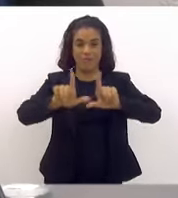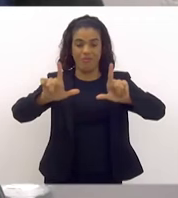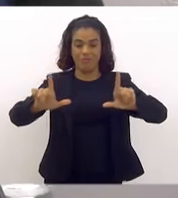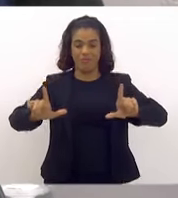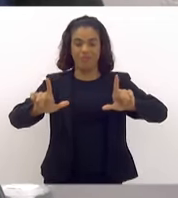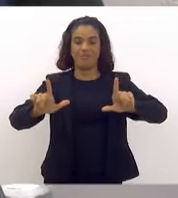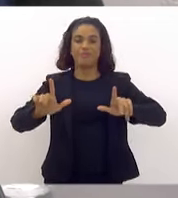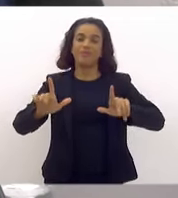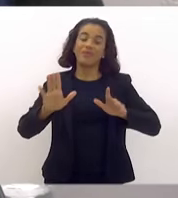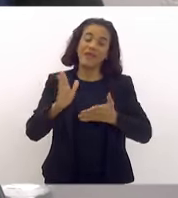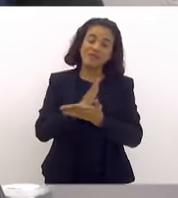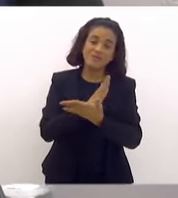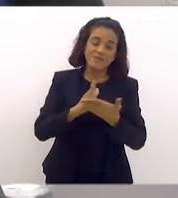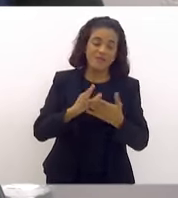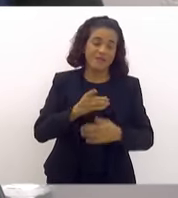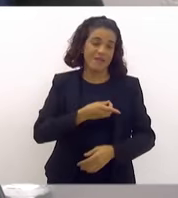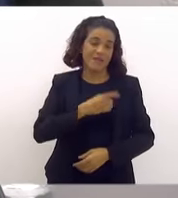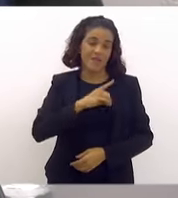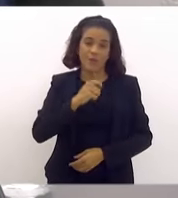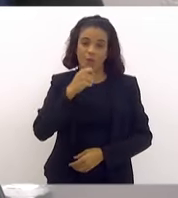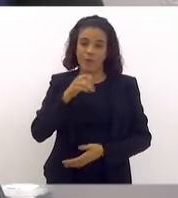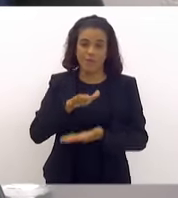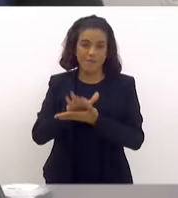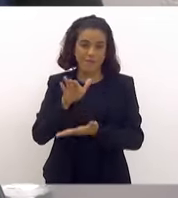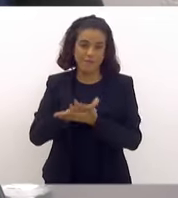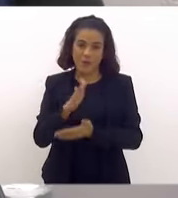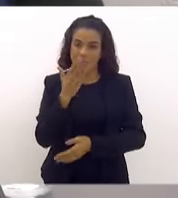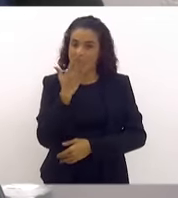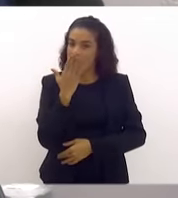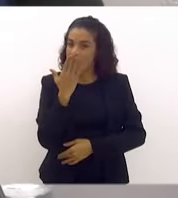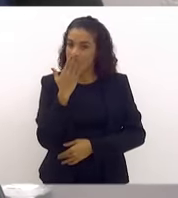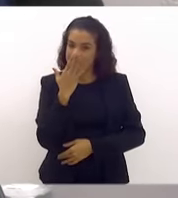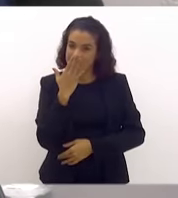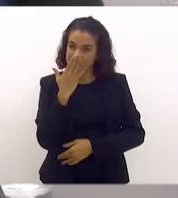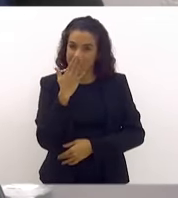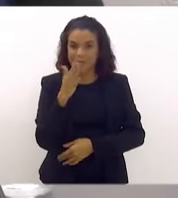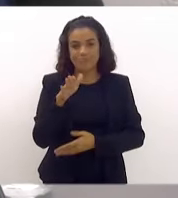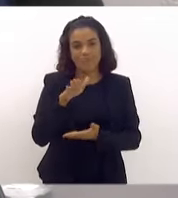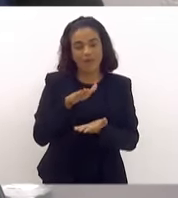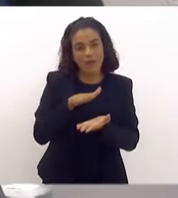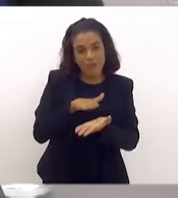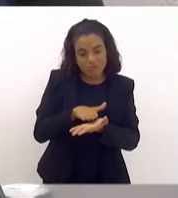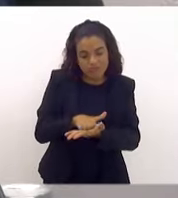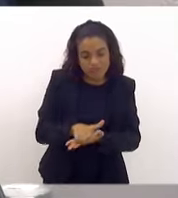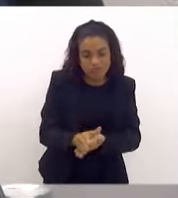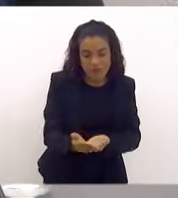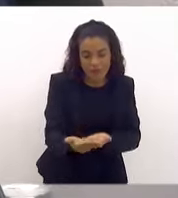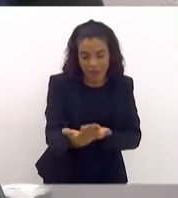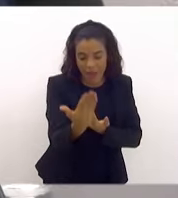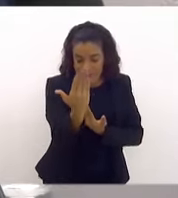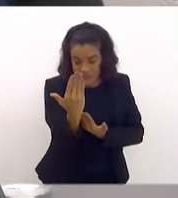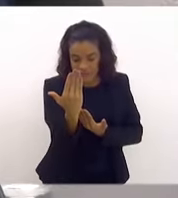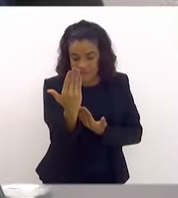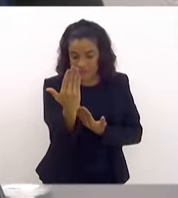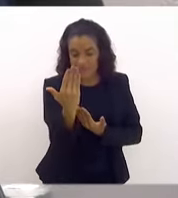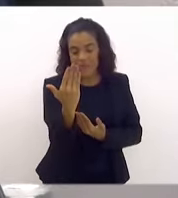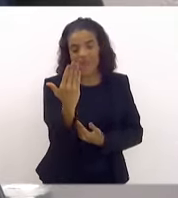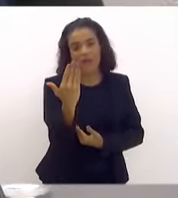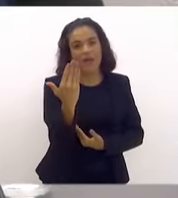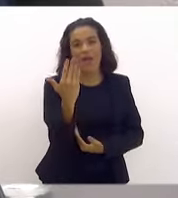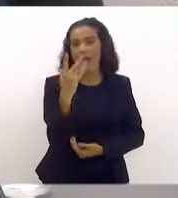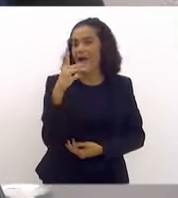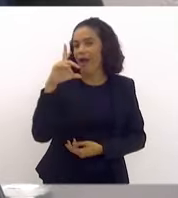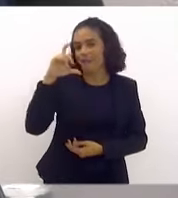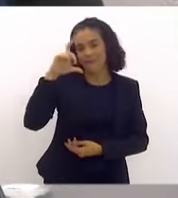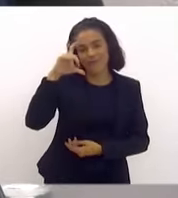possuem impressoras coloridas então normalmente isso não vem eh no álbum não vem a mesma foto assim a